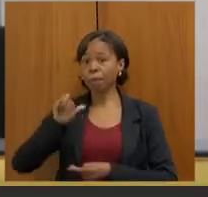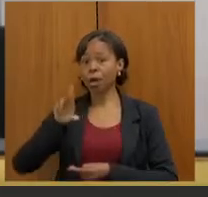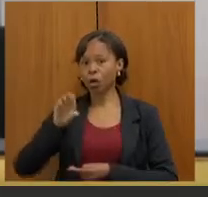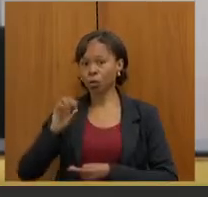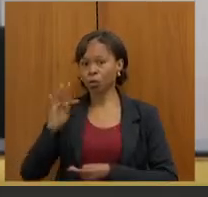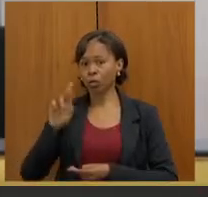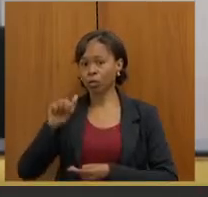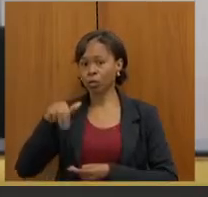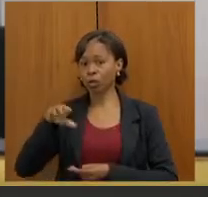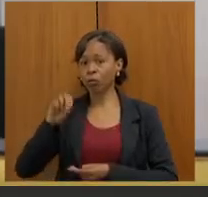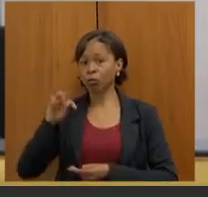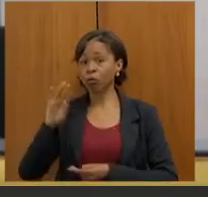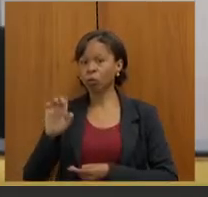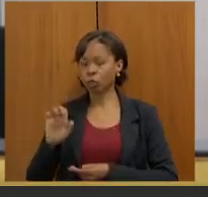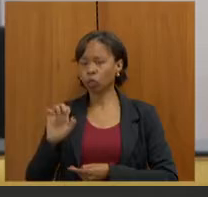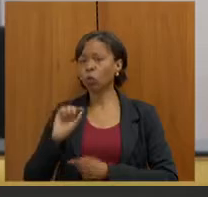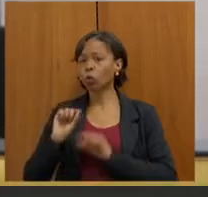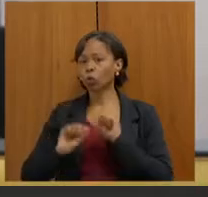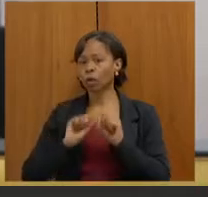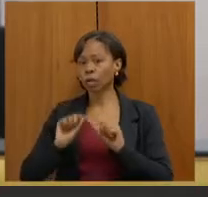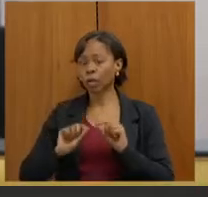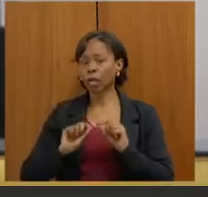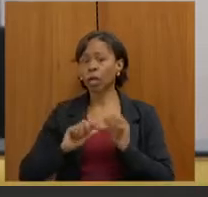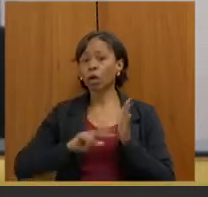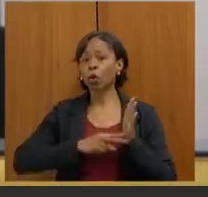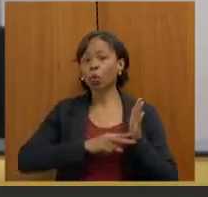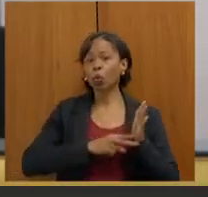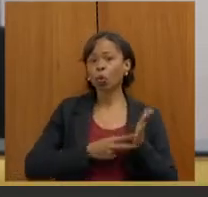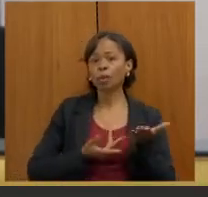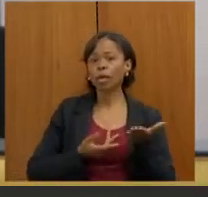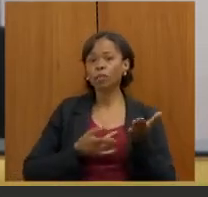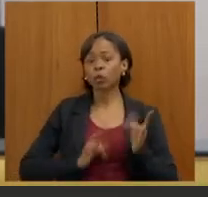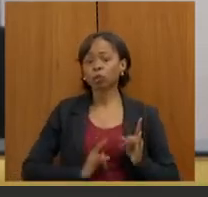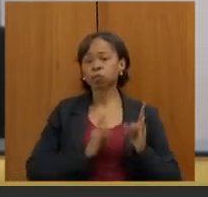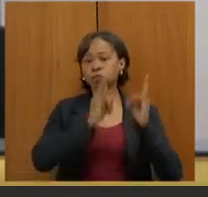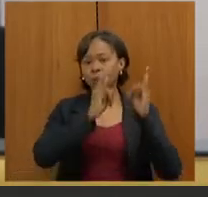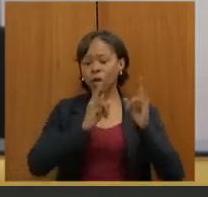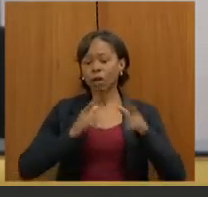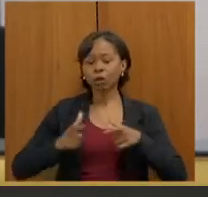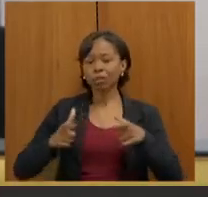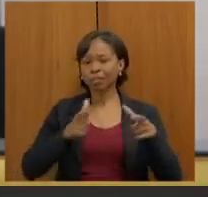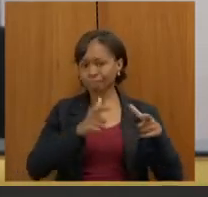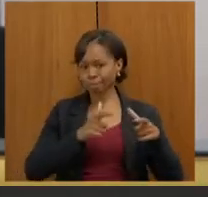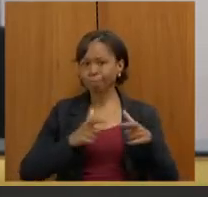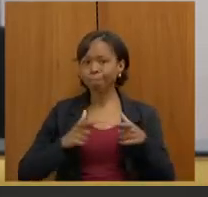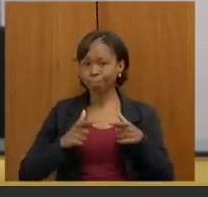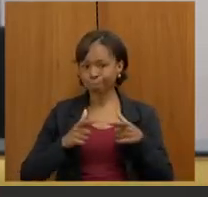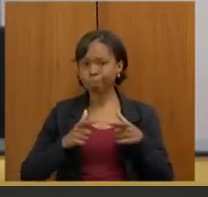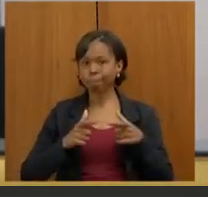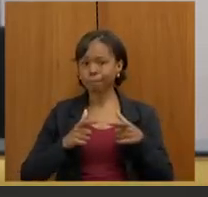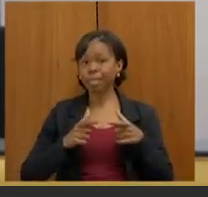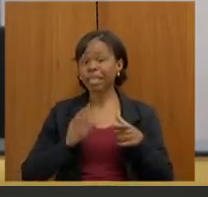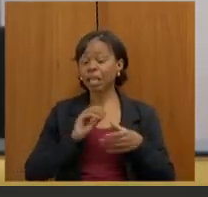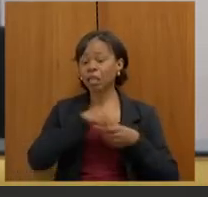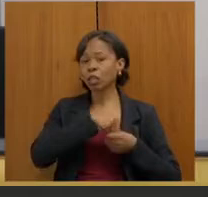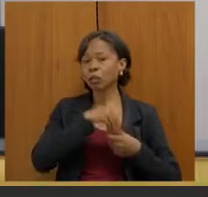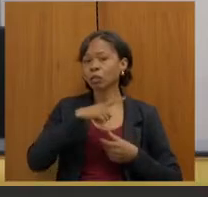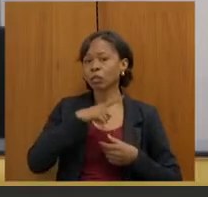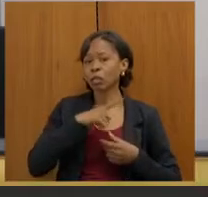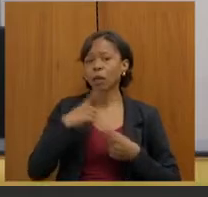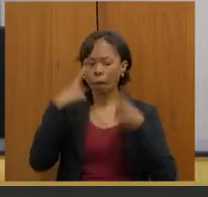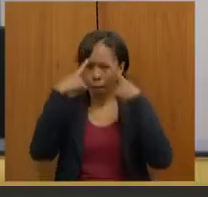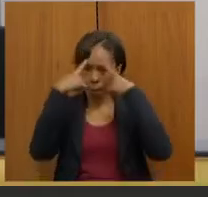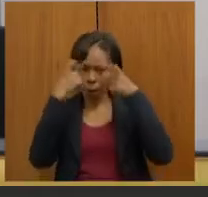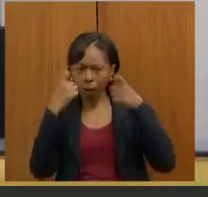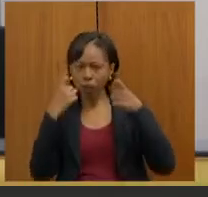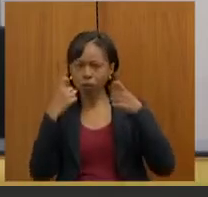pelos condomínios residenciais aos órgãos de segurança pública de ocorrência ou de indício de violência doméstica e familiar contra a